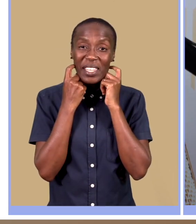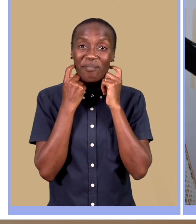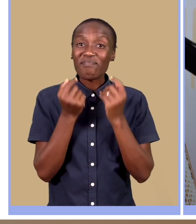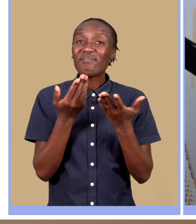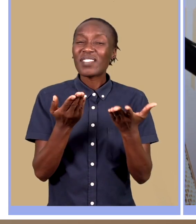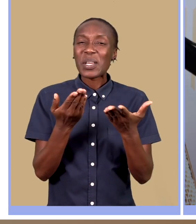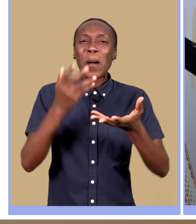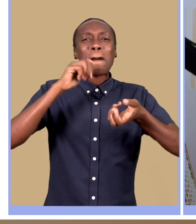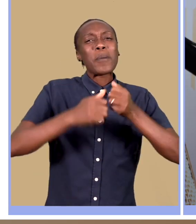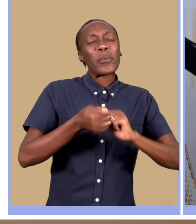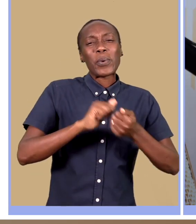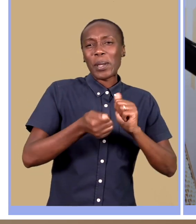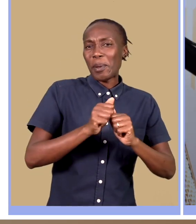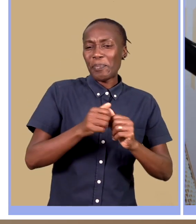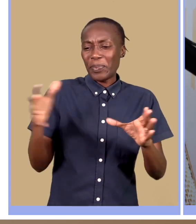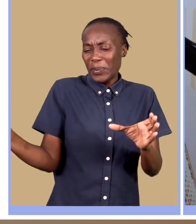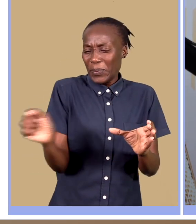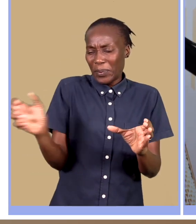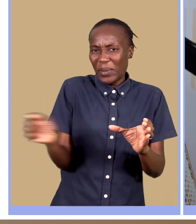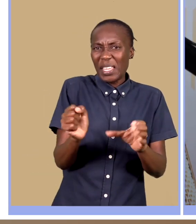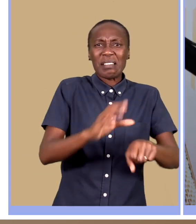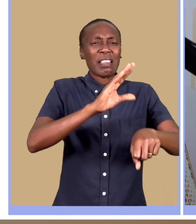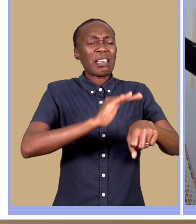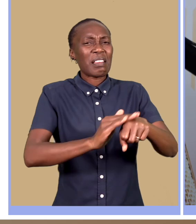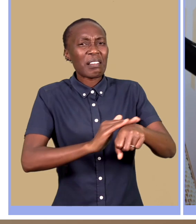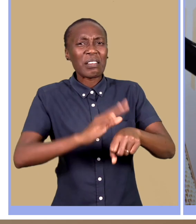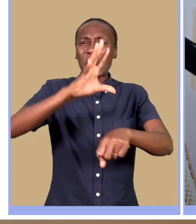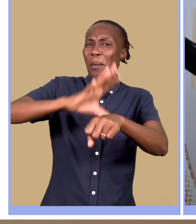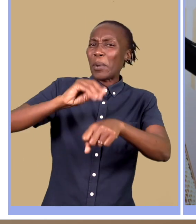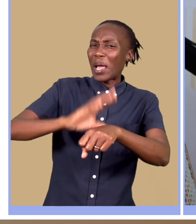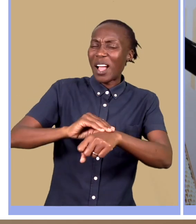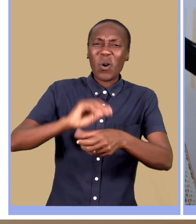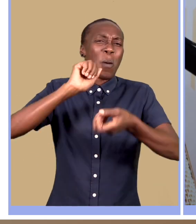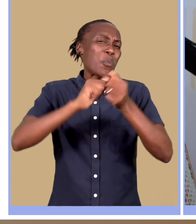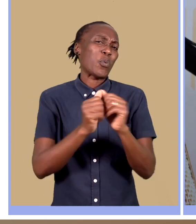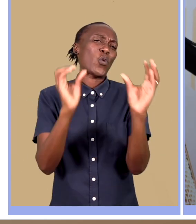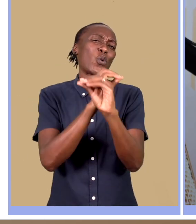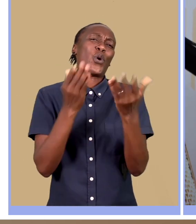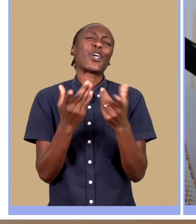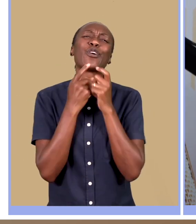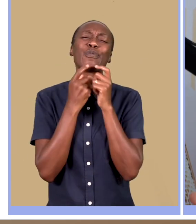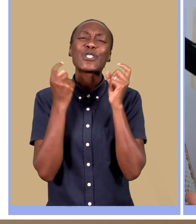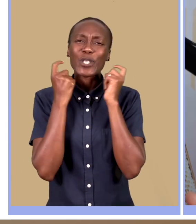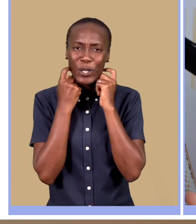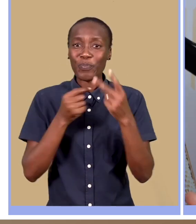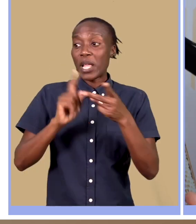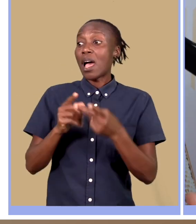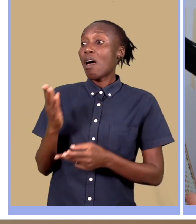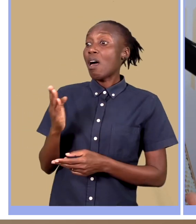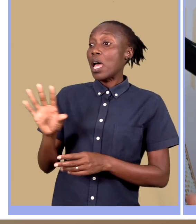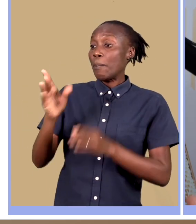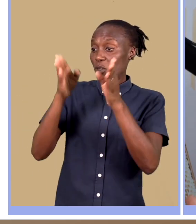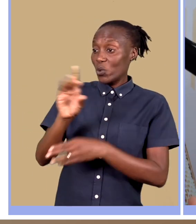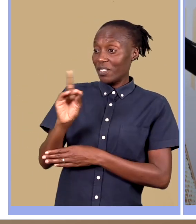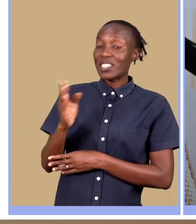nós não temos o problema de inserção de minorias raciais. Olho muito mais pessoas na com questão.